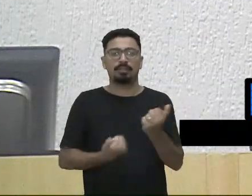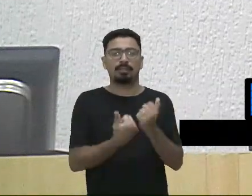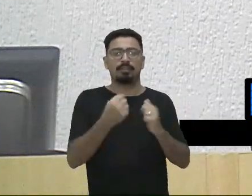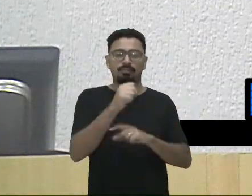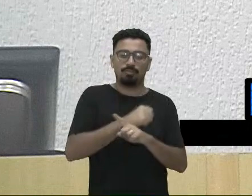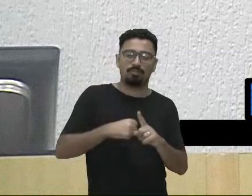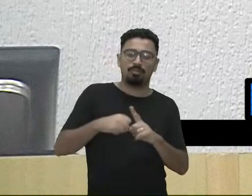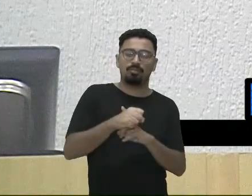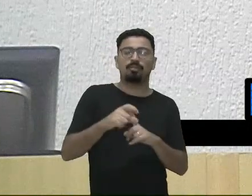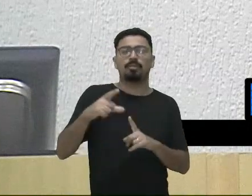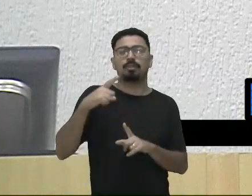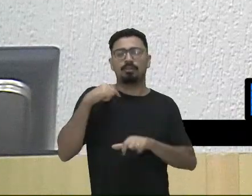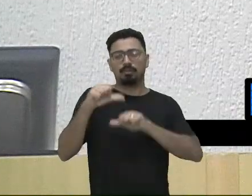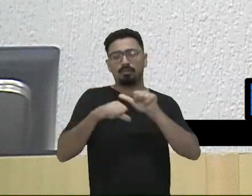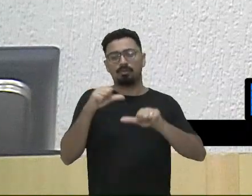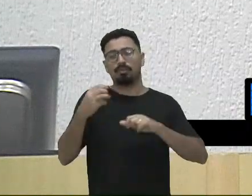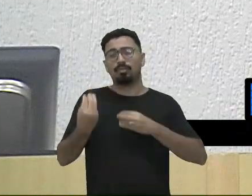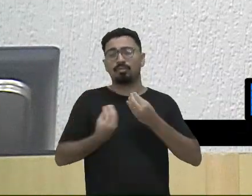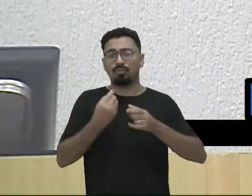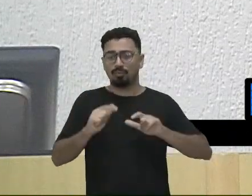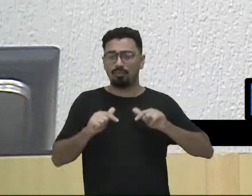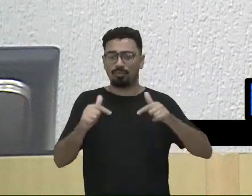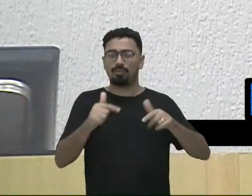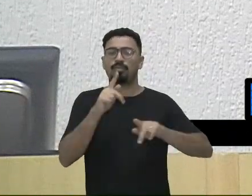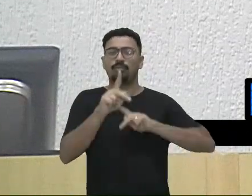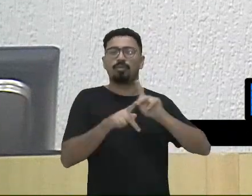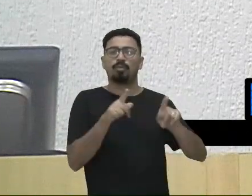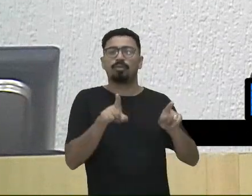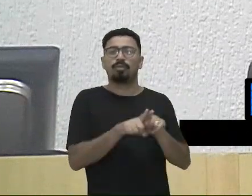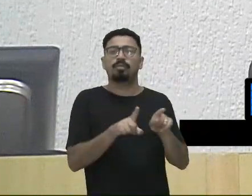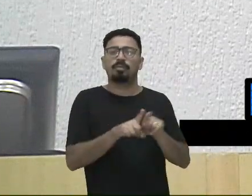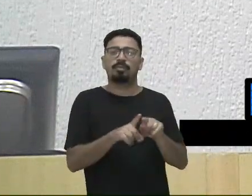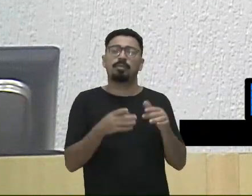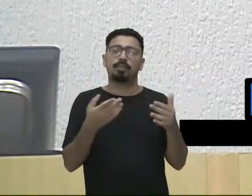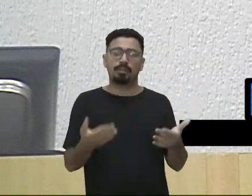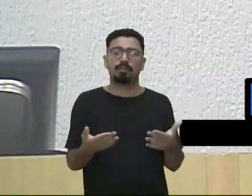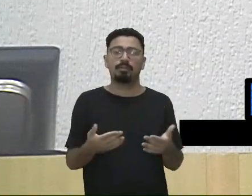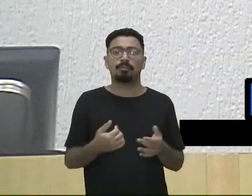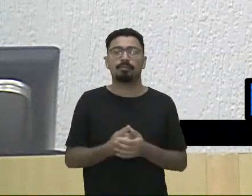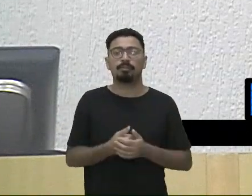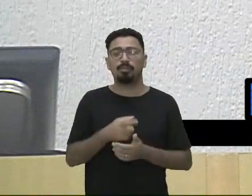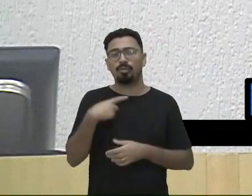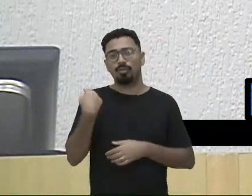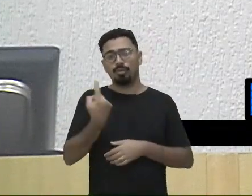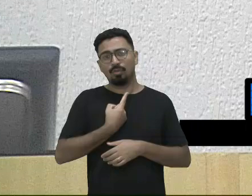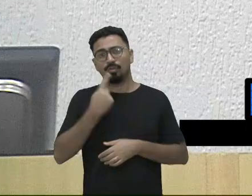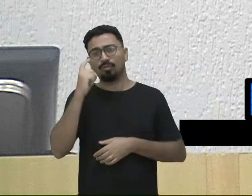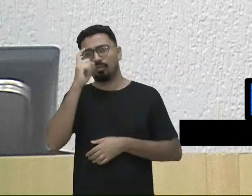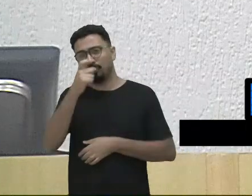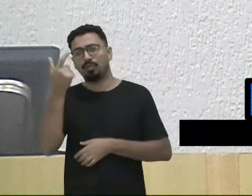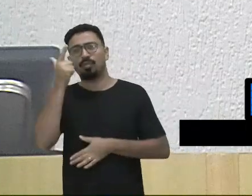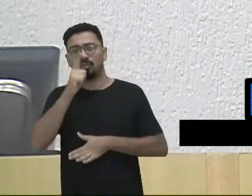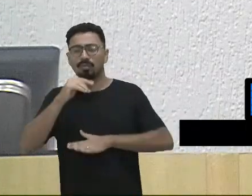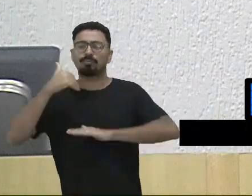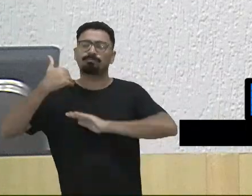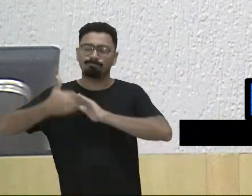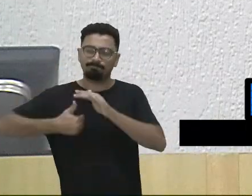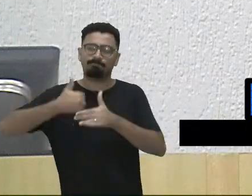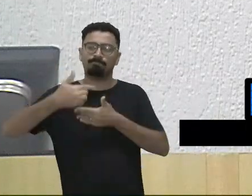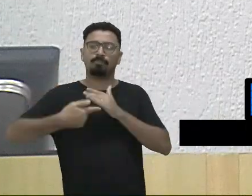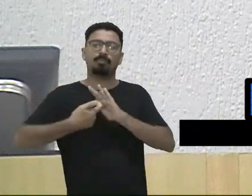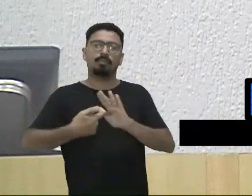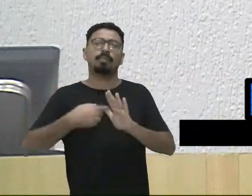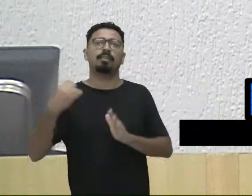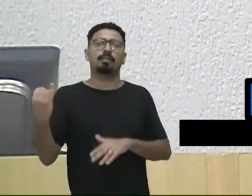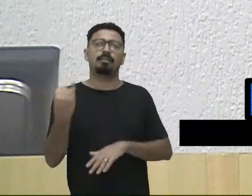mudar algumas formas de lidar com a nossa população, então... A duras penas a gente vai conseguindo avançar e isso também revela a importância